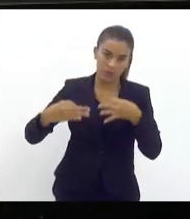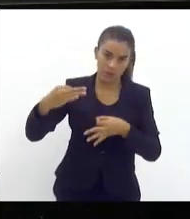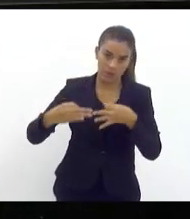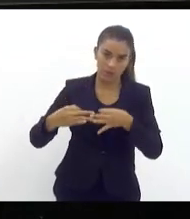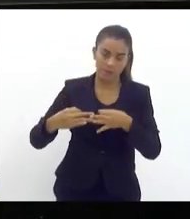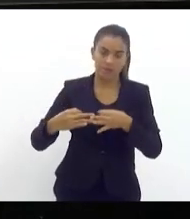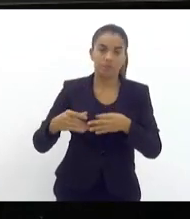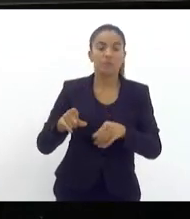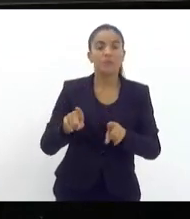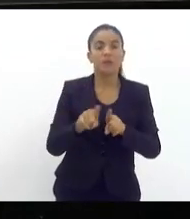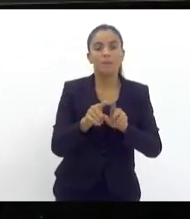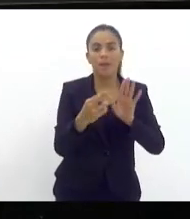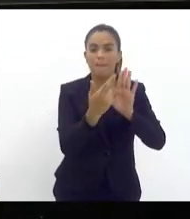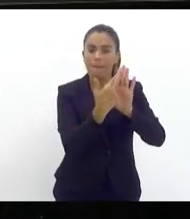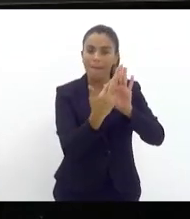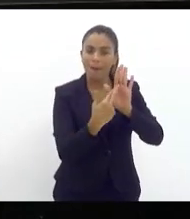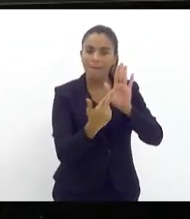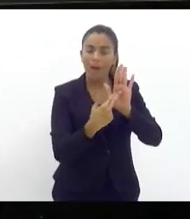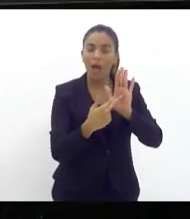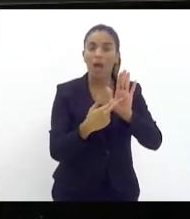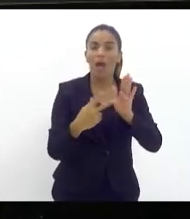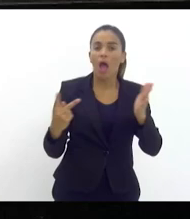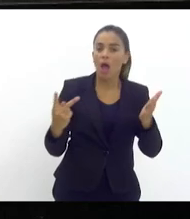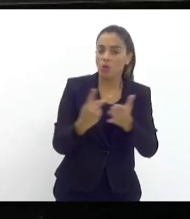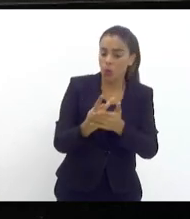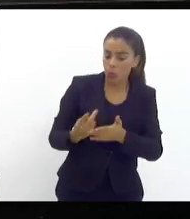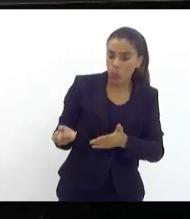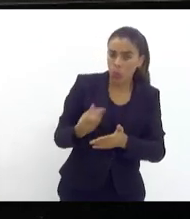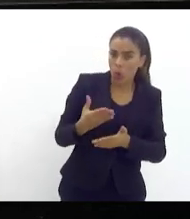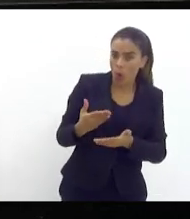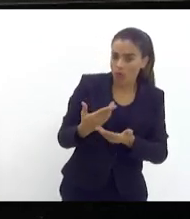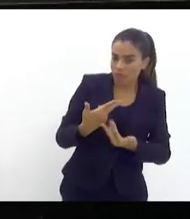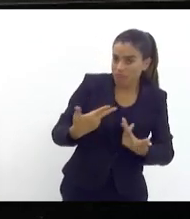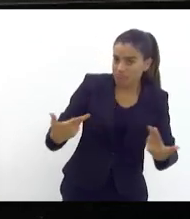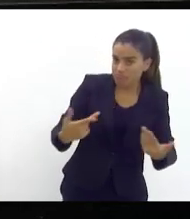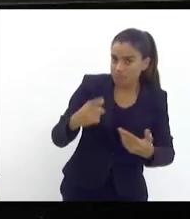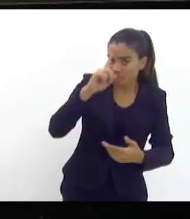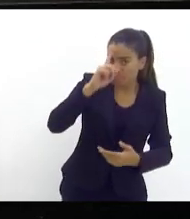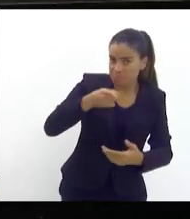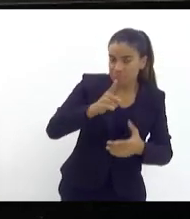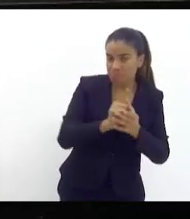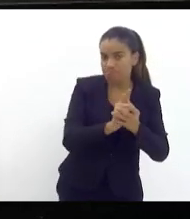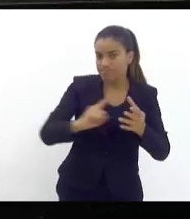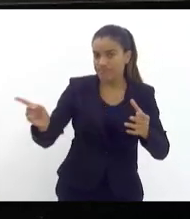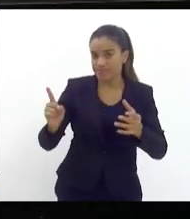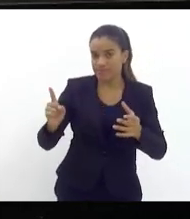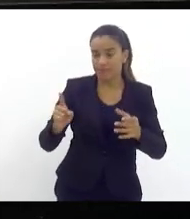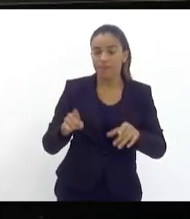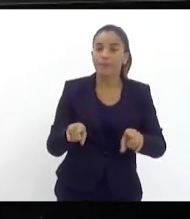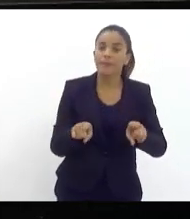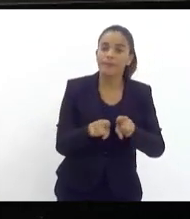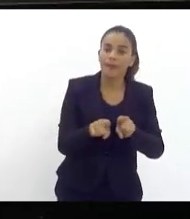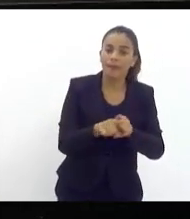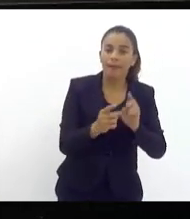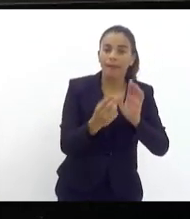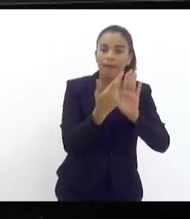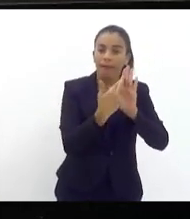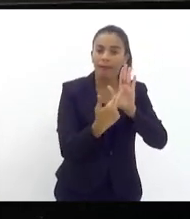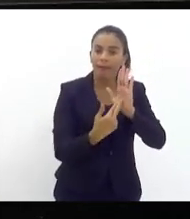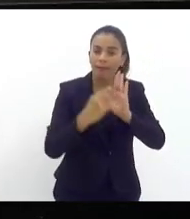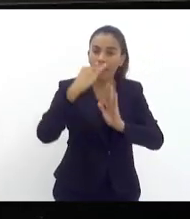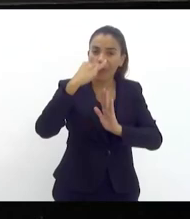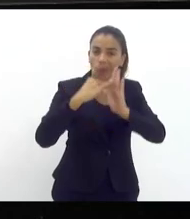ter ocorrido fatos novos posteriores a exclusão teu requerimento